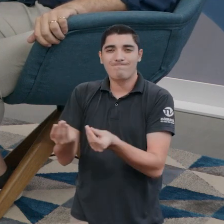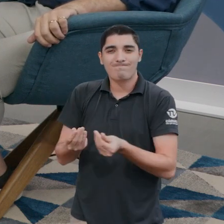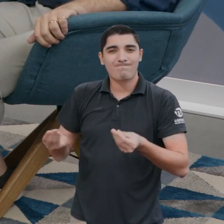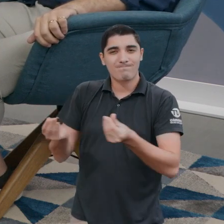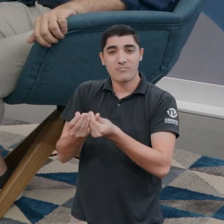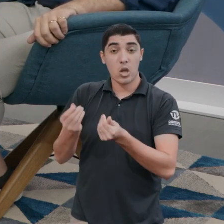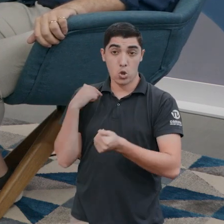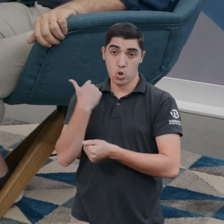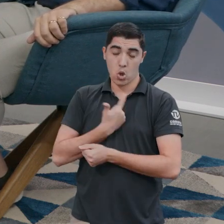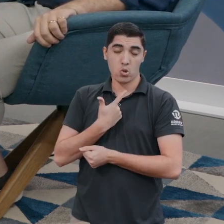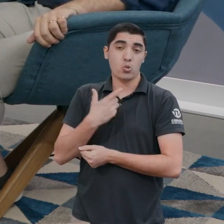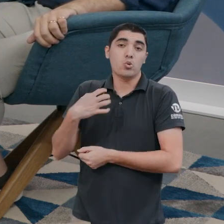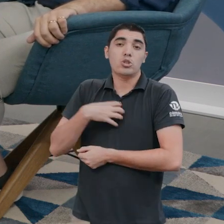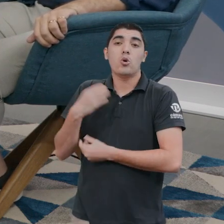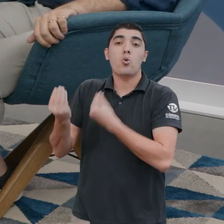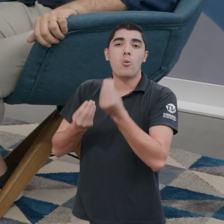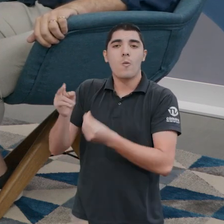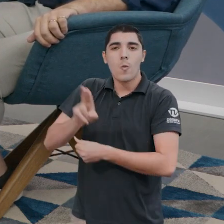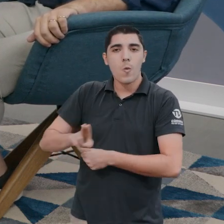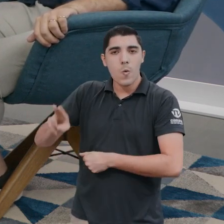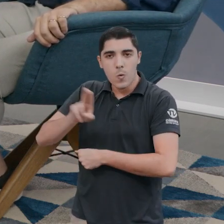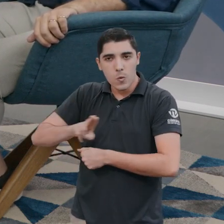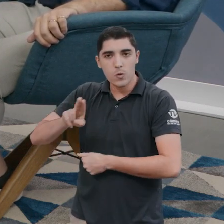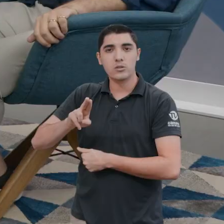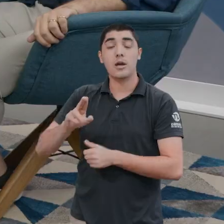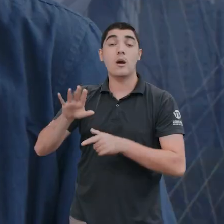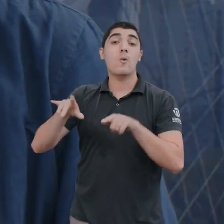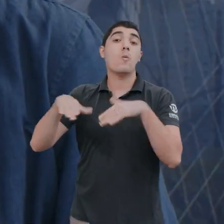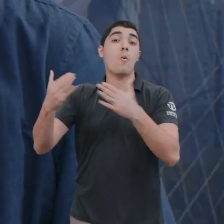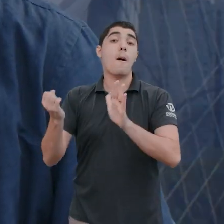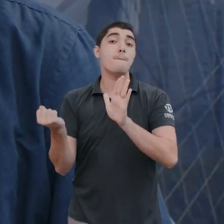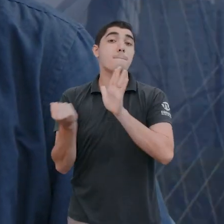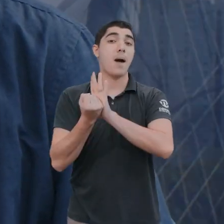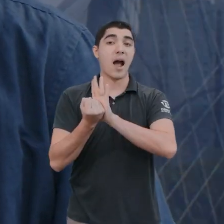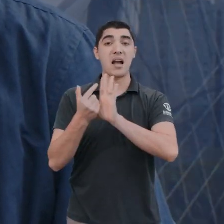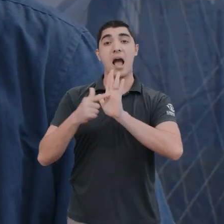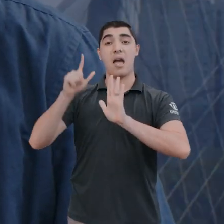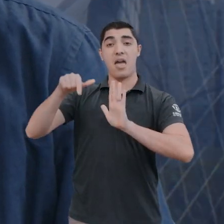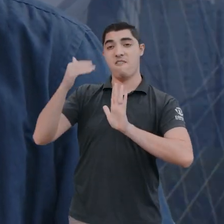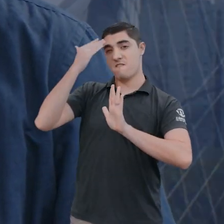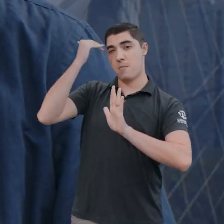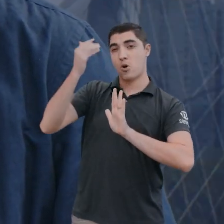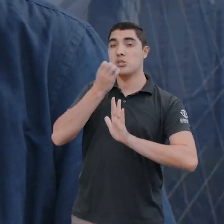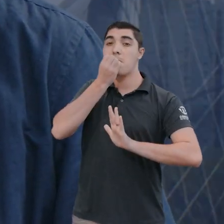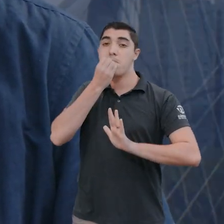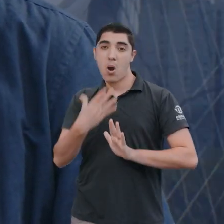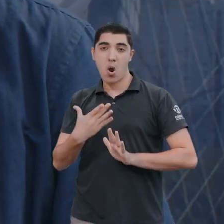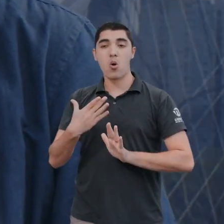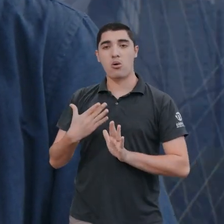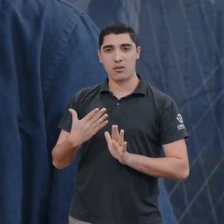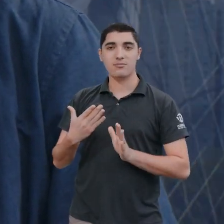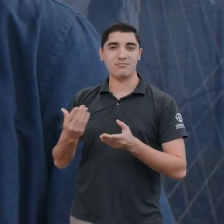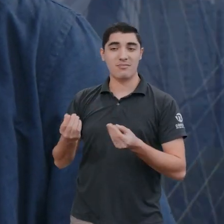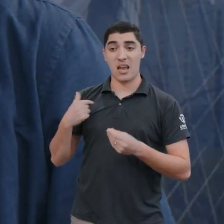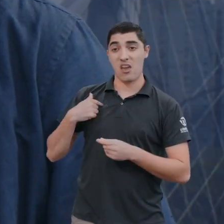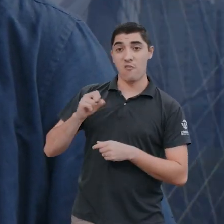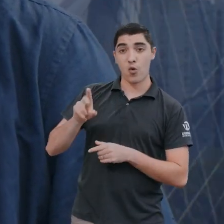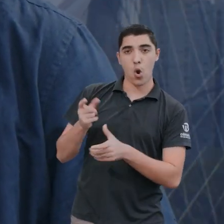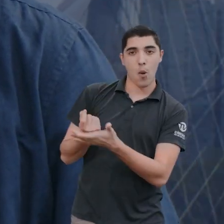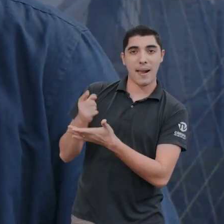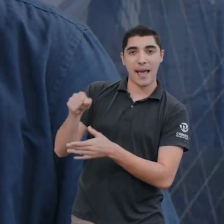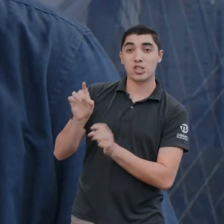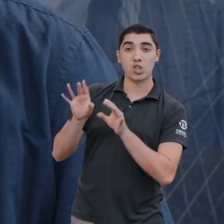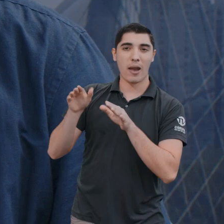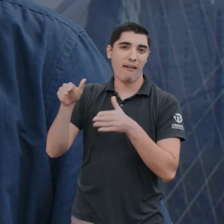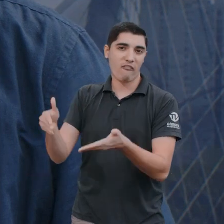Seja pela forma como a gente consome a moda, seja pelas marcas que a gente elege como marcas que das quais a gente vai